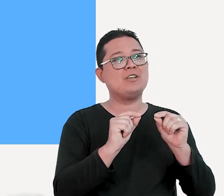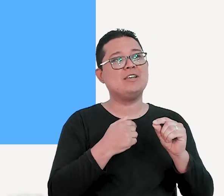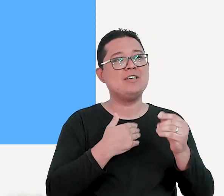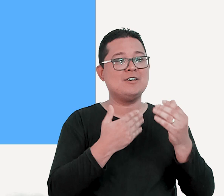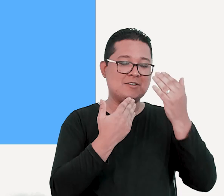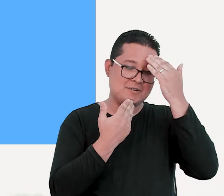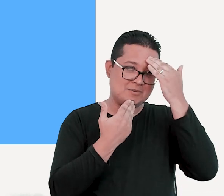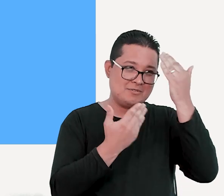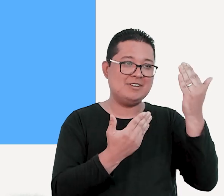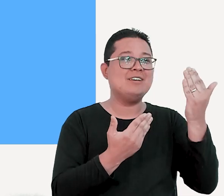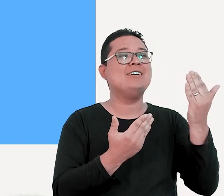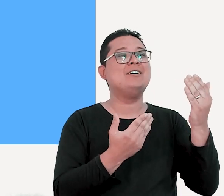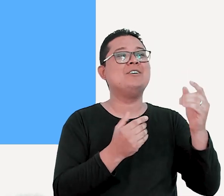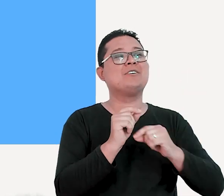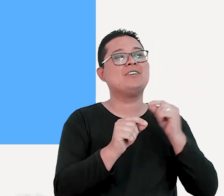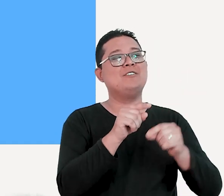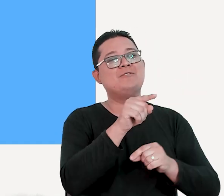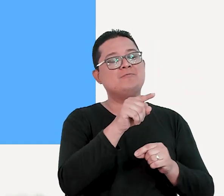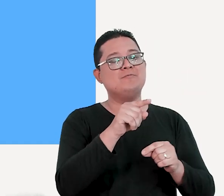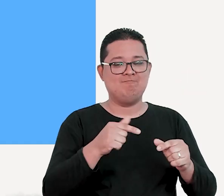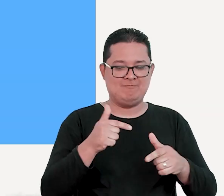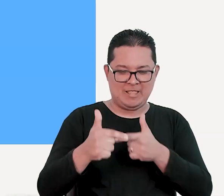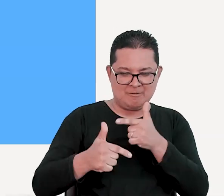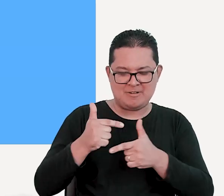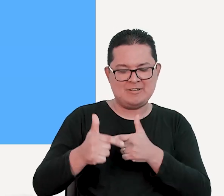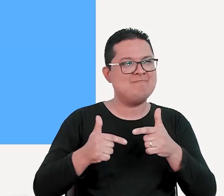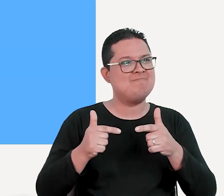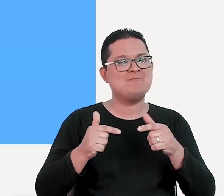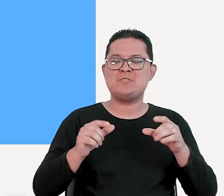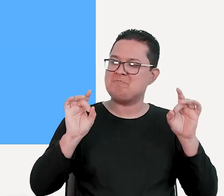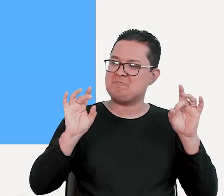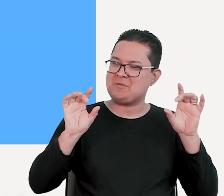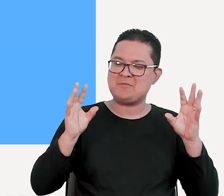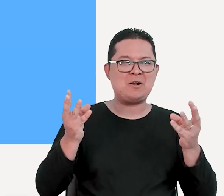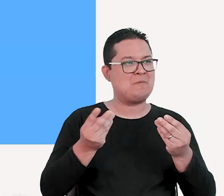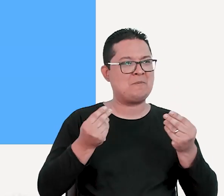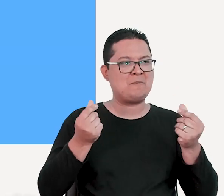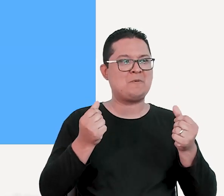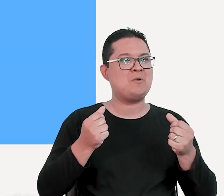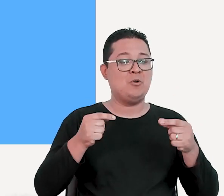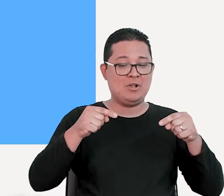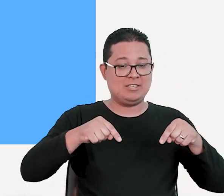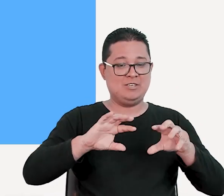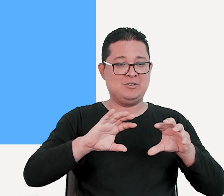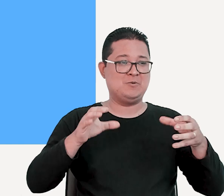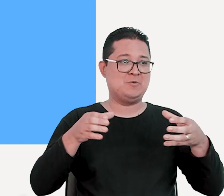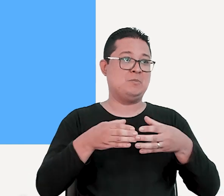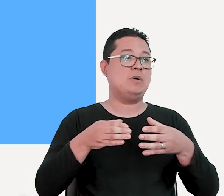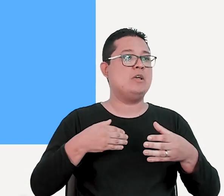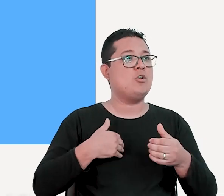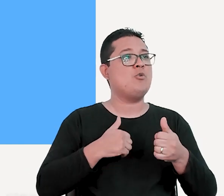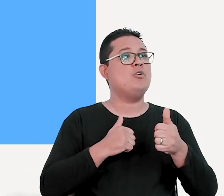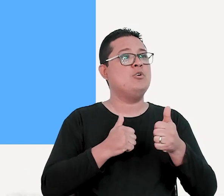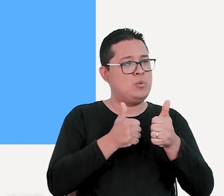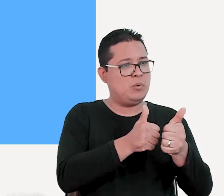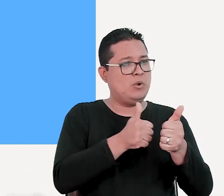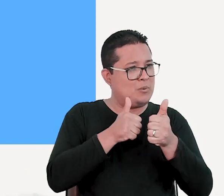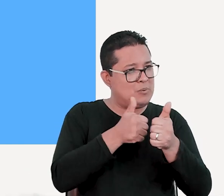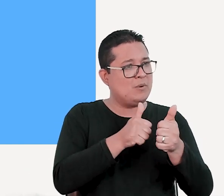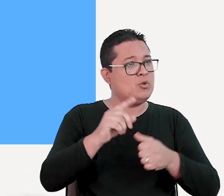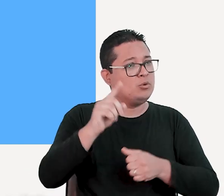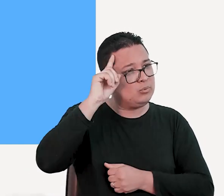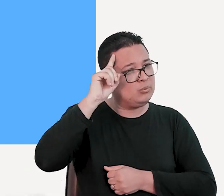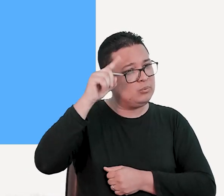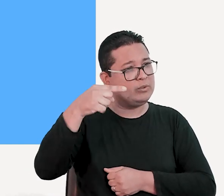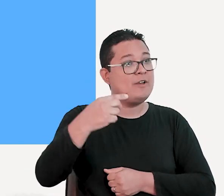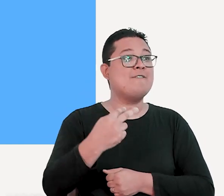duas, vocês fazem um trabalho muito maravilhoso do clube, porque eu acompanho todo dia e eu vejo vocês postando vaga. Aí aparece alguém,